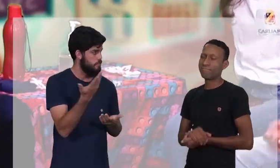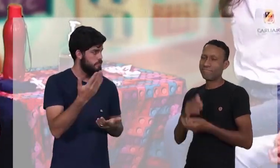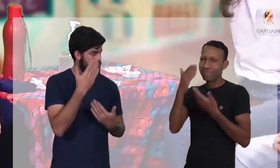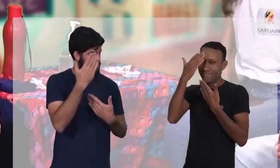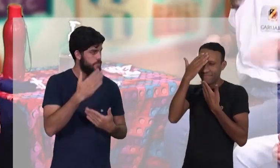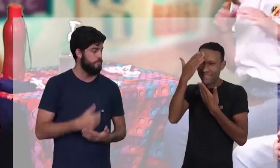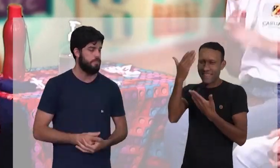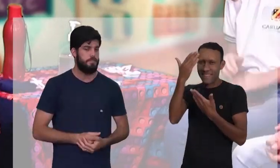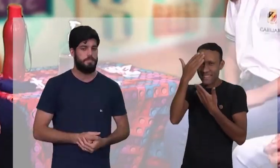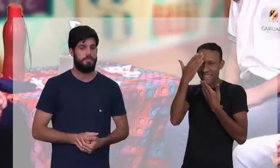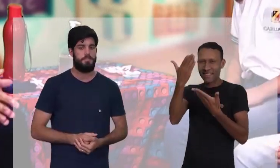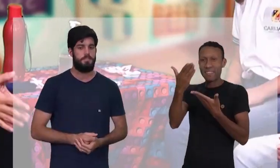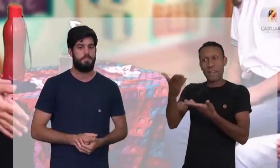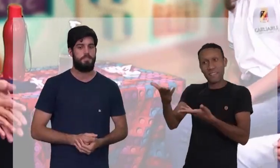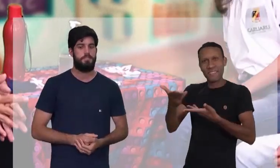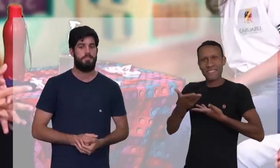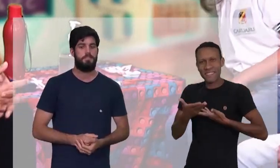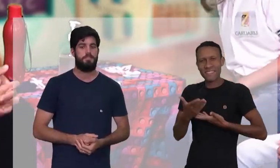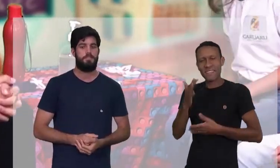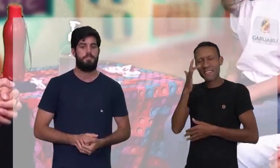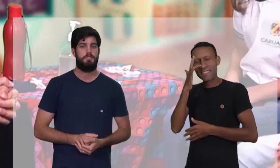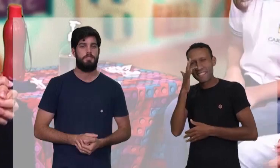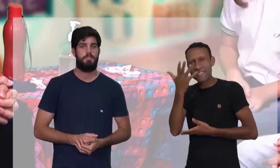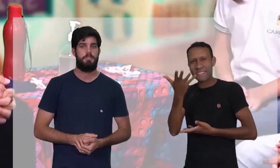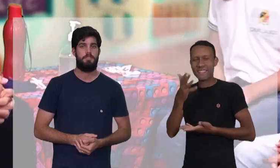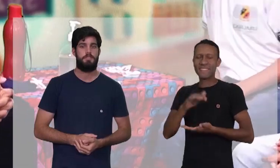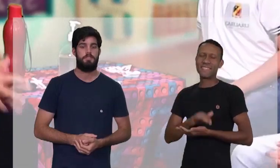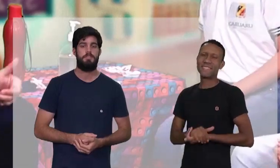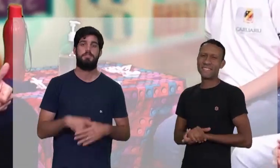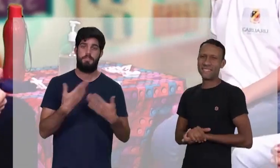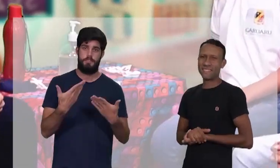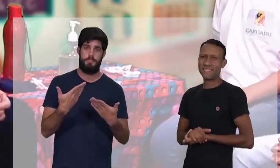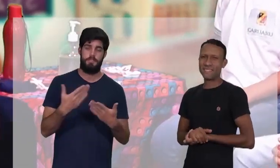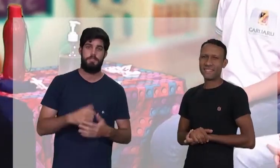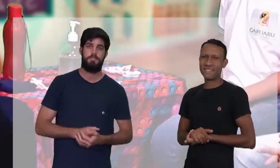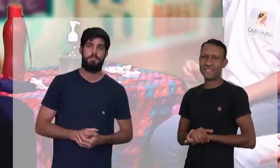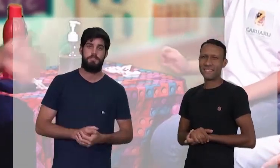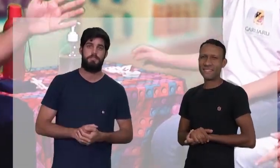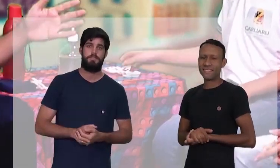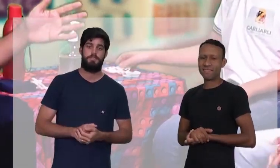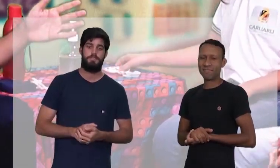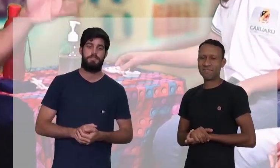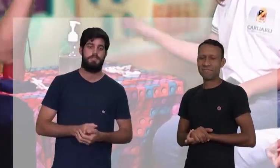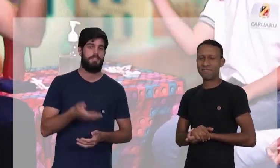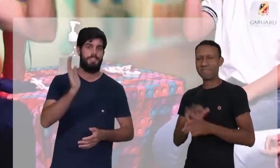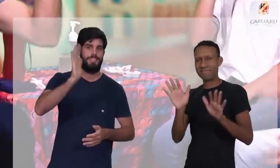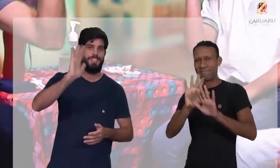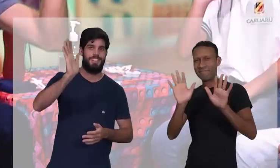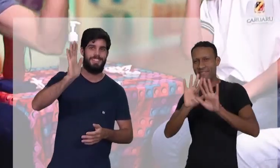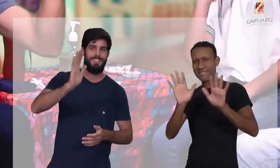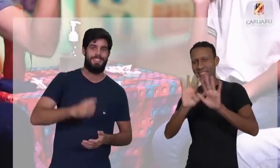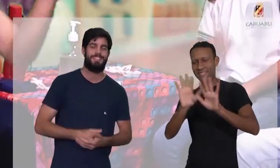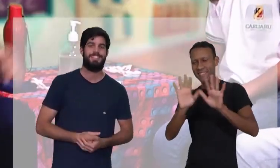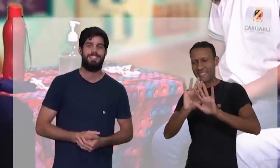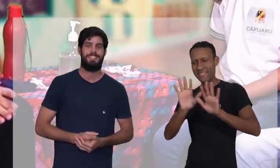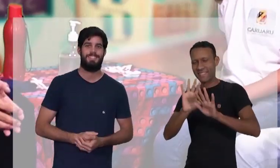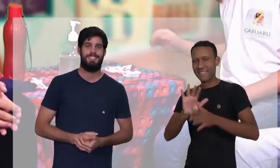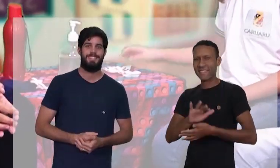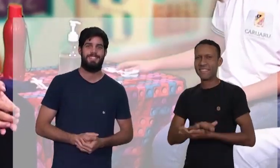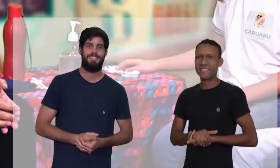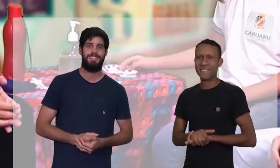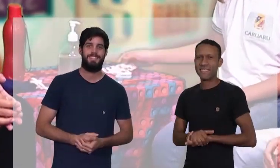obrigada, que está assistindo? Obrigada por assistir. E é isso. Vamos dar tchau? Vamos dar tchau junto? Tchau! Tchau.